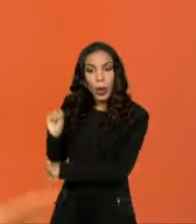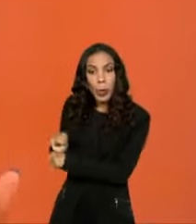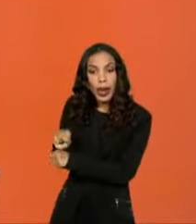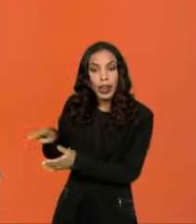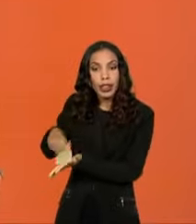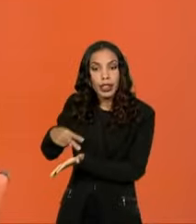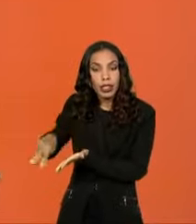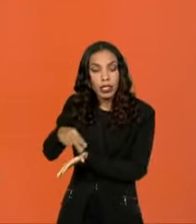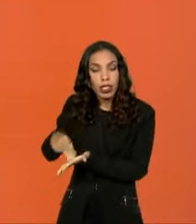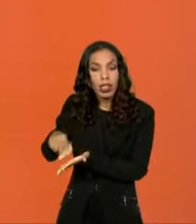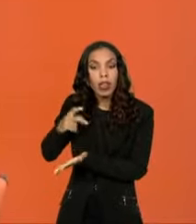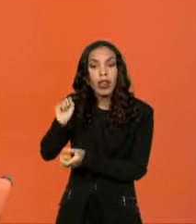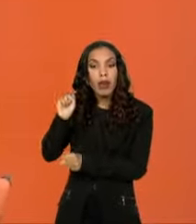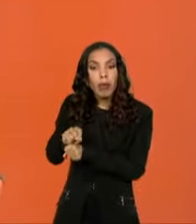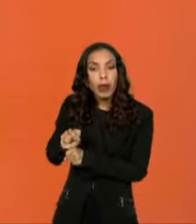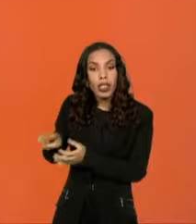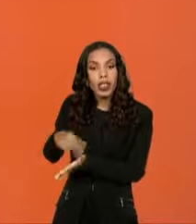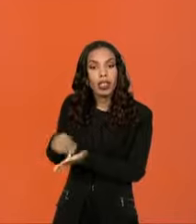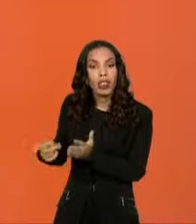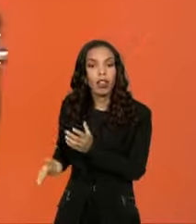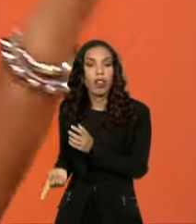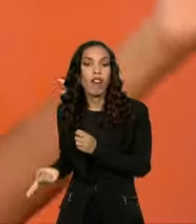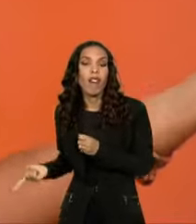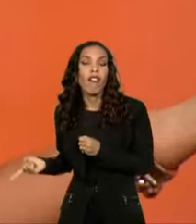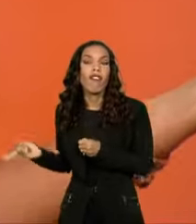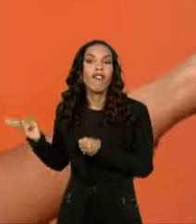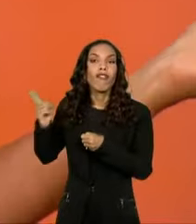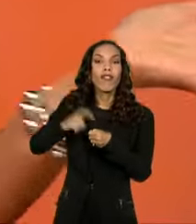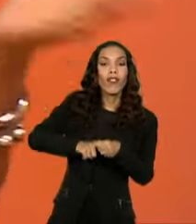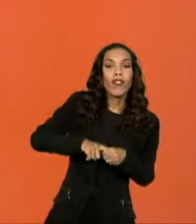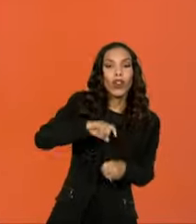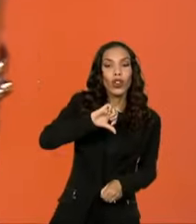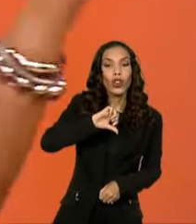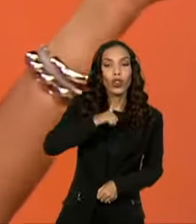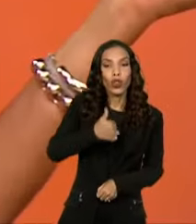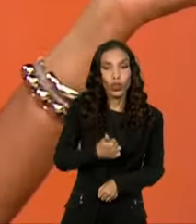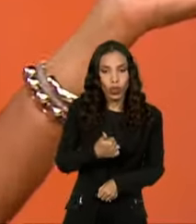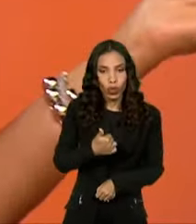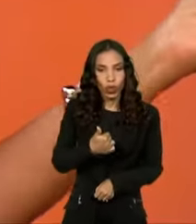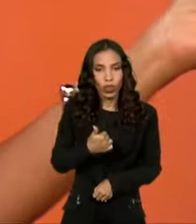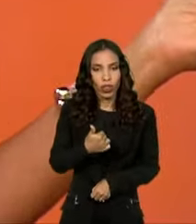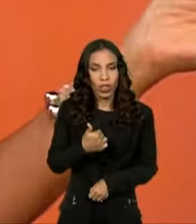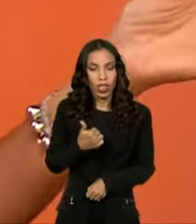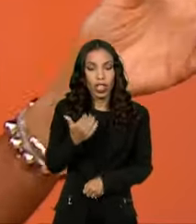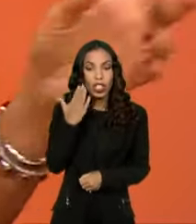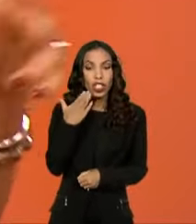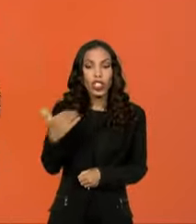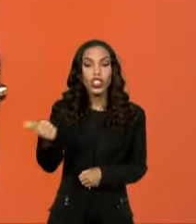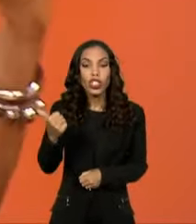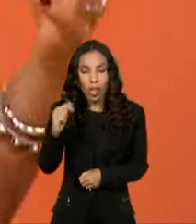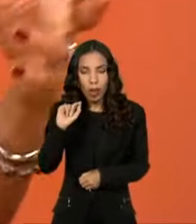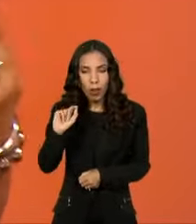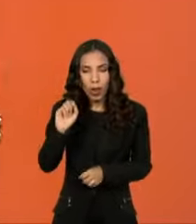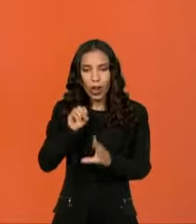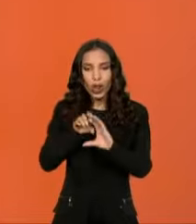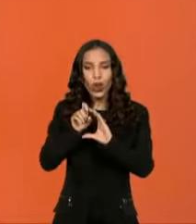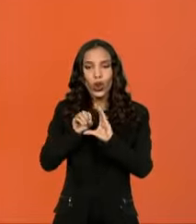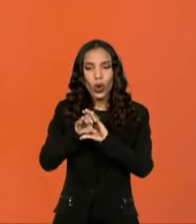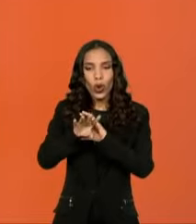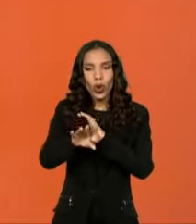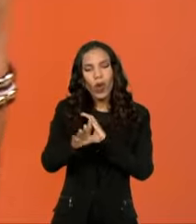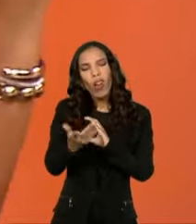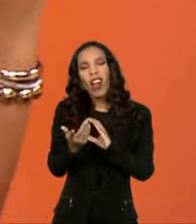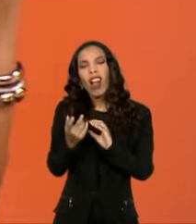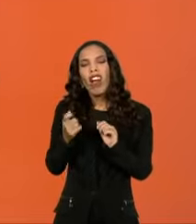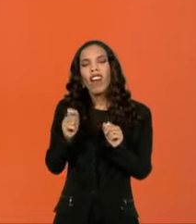E parei de dançar e só voltei em 91 para fazer... Aí fui chamada para essa campanha da Globo. Aí